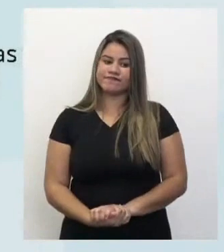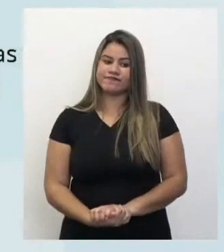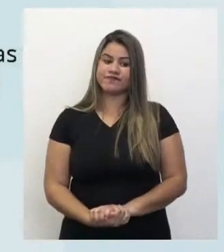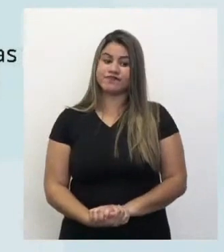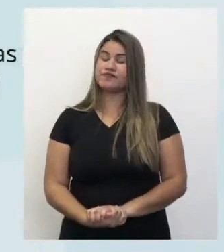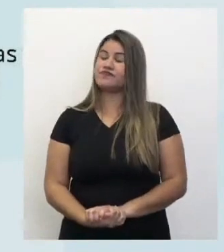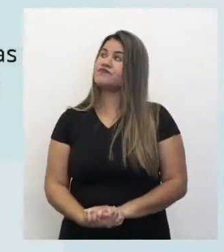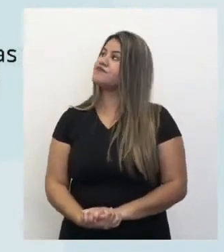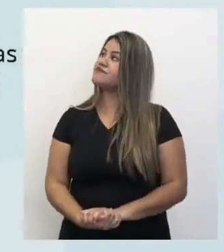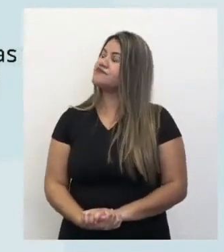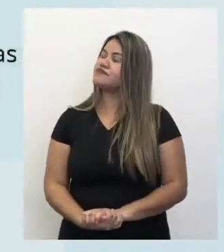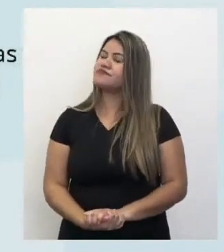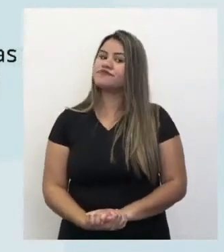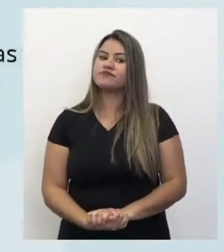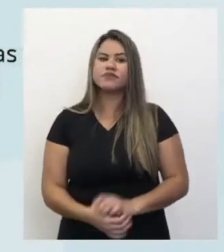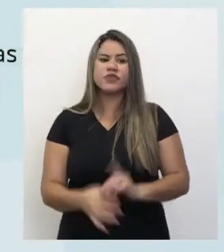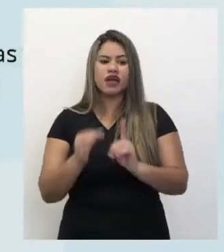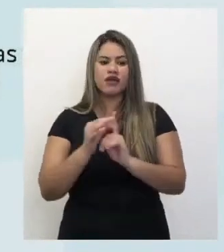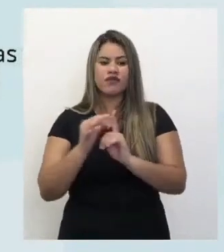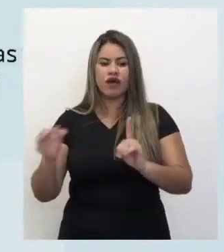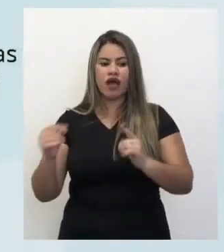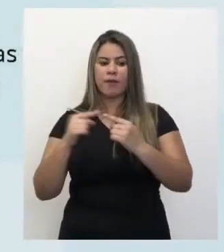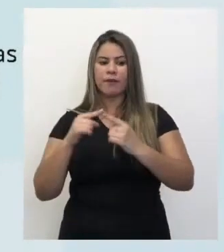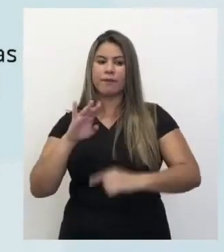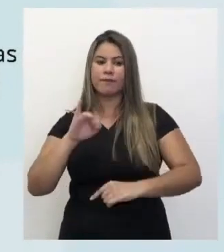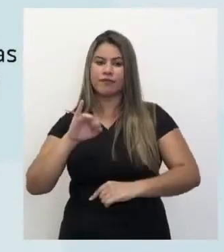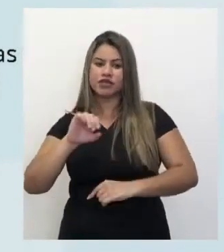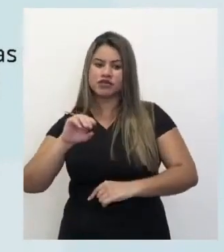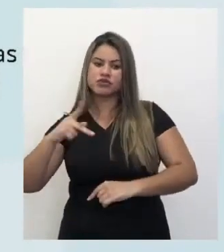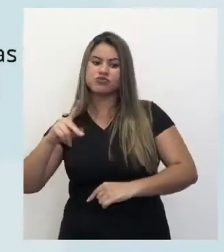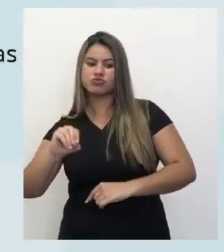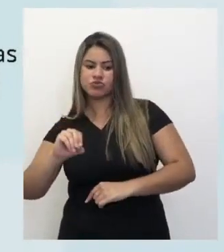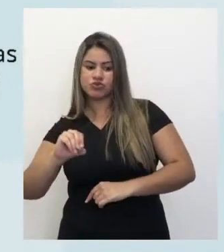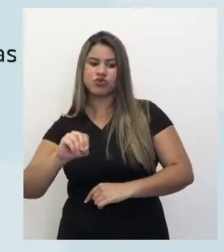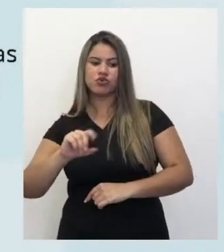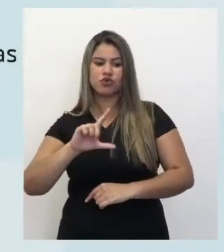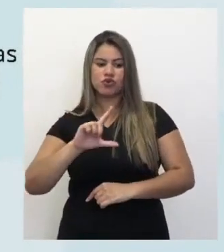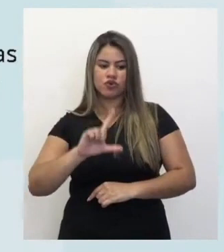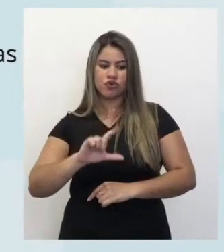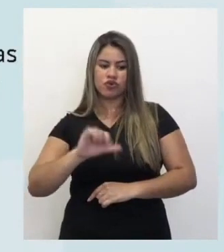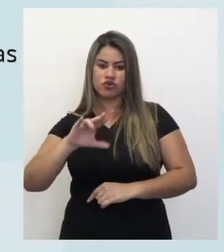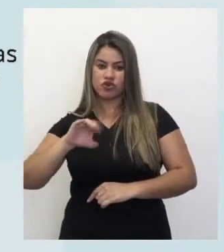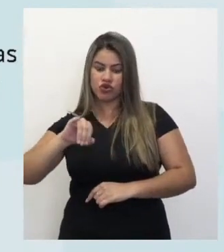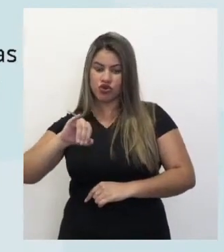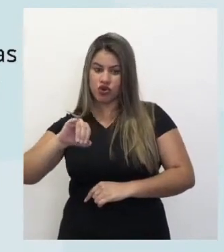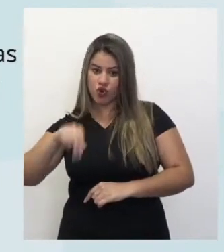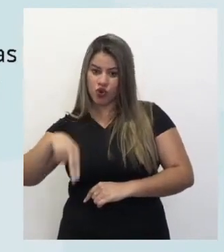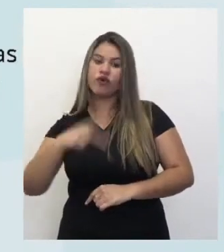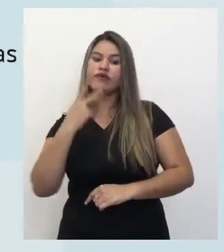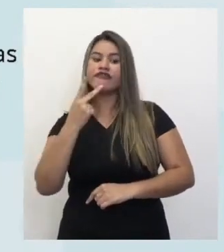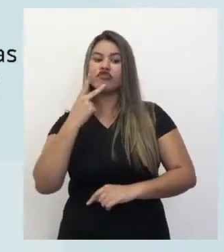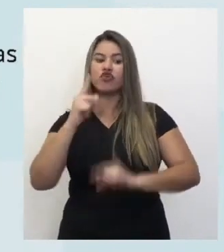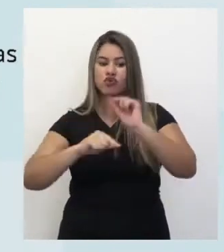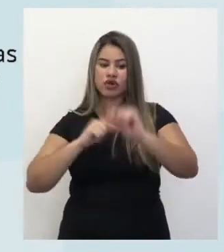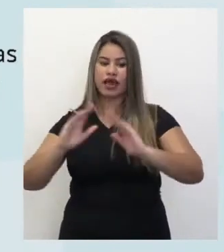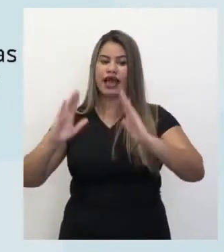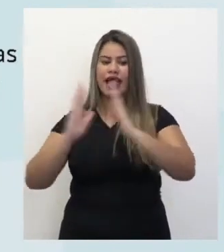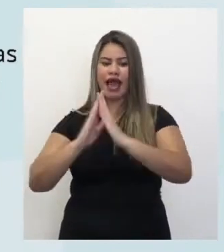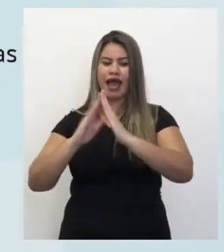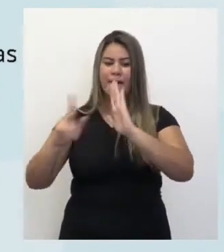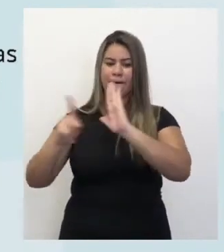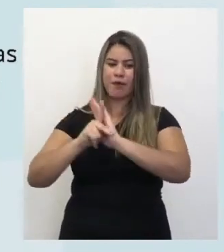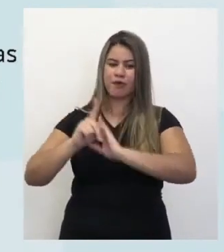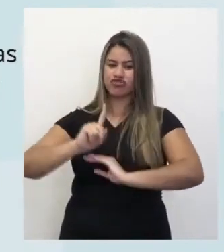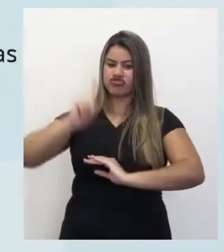olha só, essa frase é do bispo de Lyon, né, Aldebarão de Laon. Ele disse o seguinte: a casa de Deus,